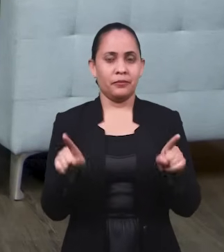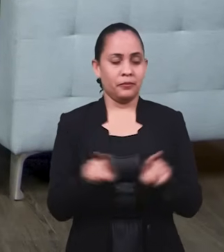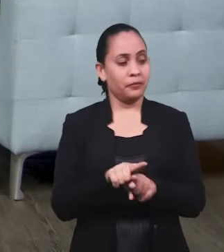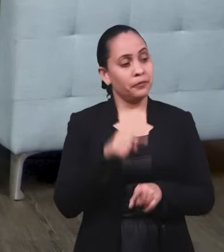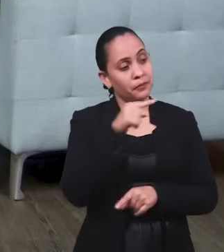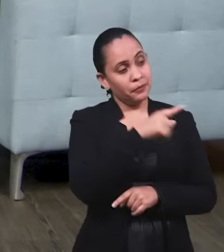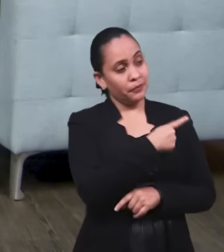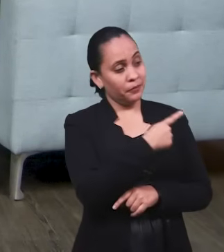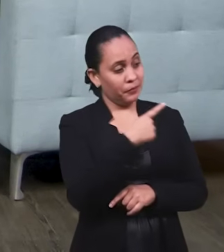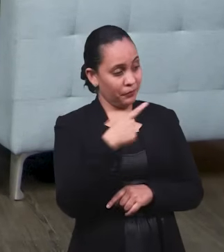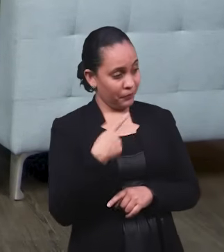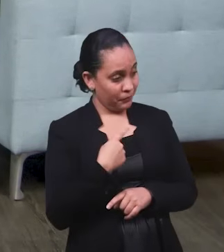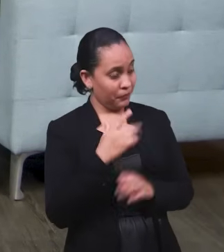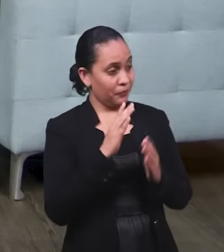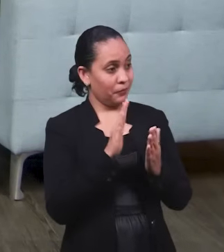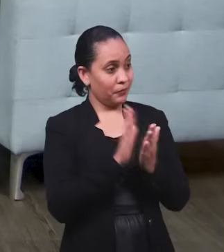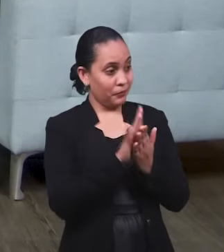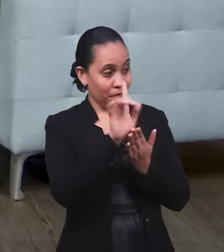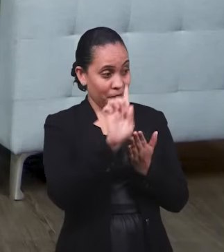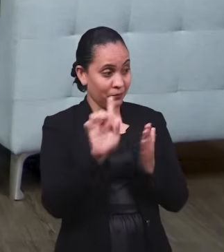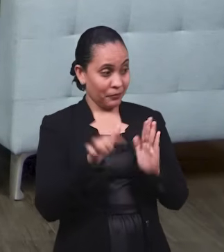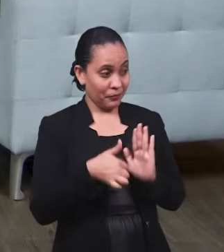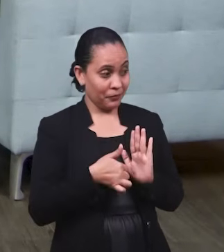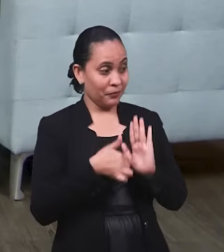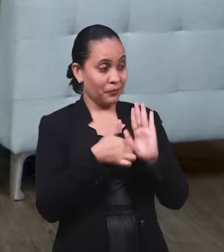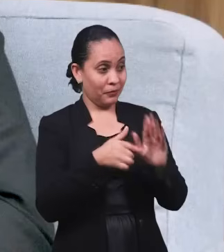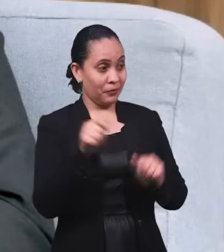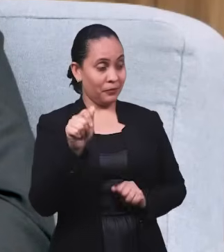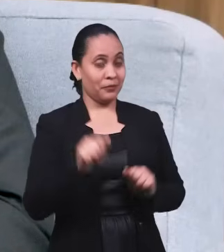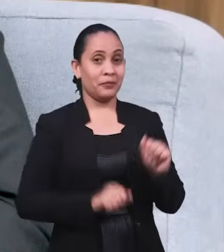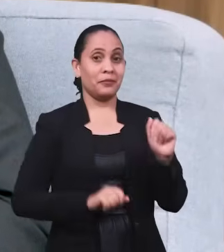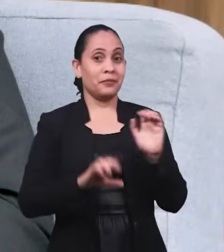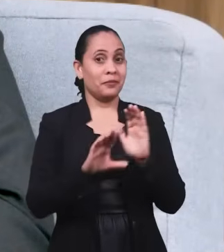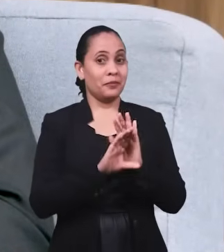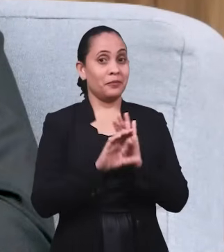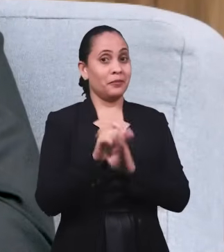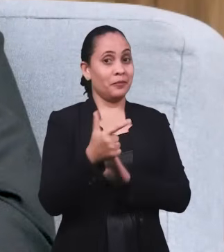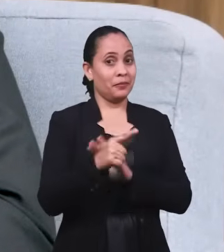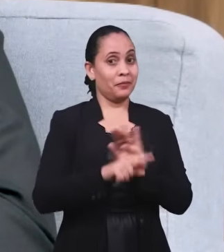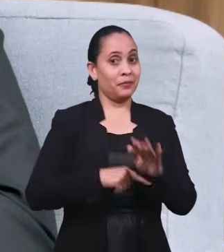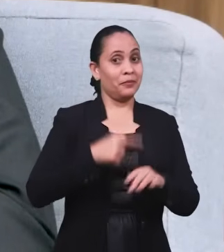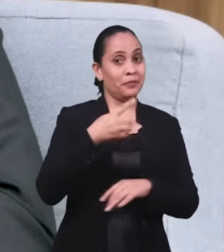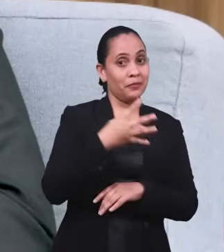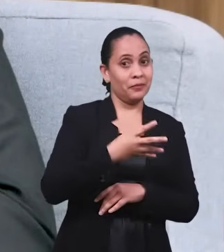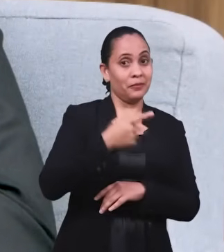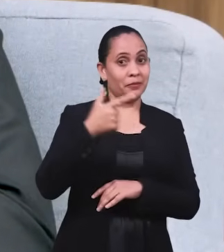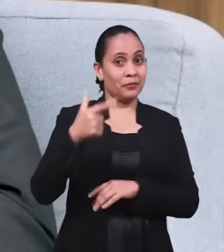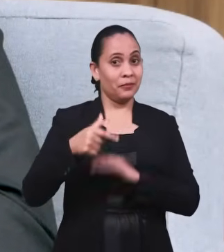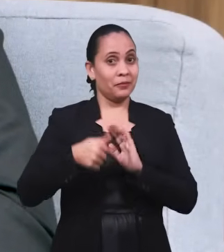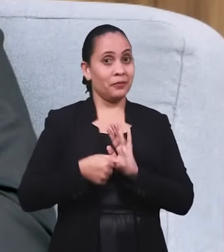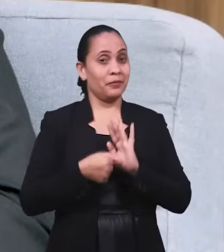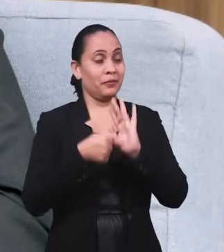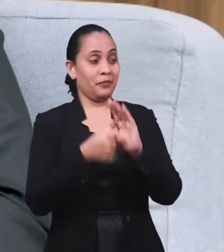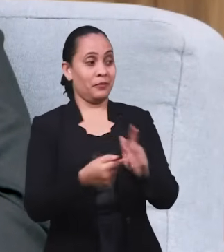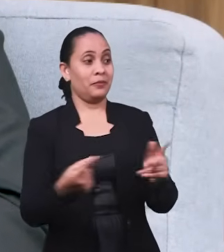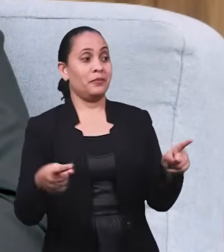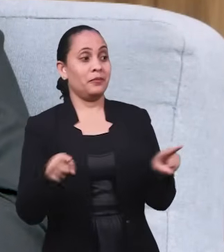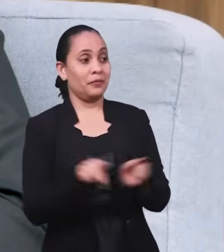pastor Humberto, a palavra de Deus, em Atos 2:42, fala